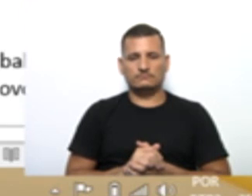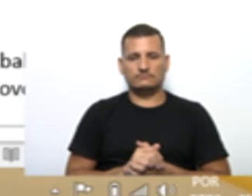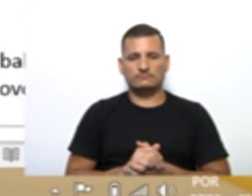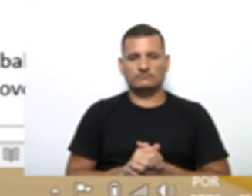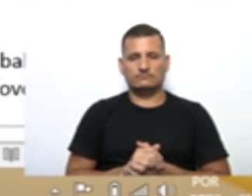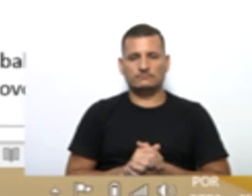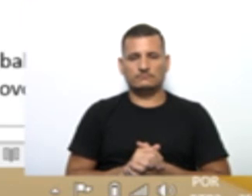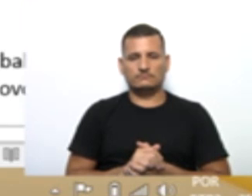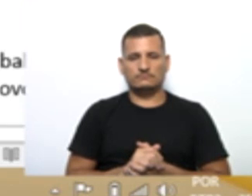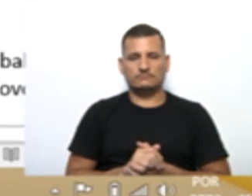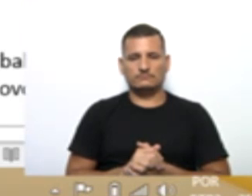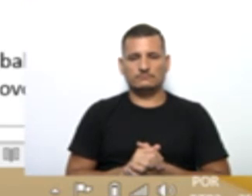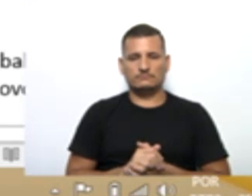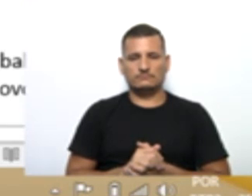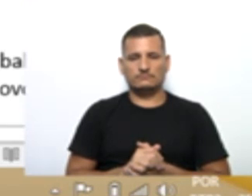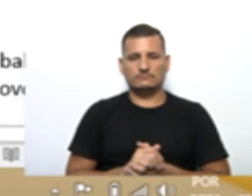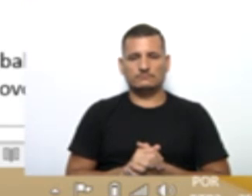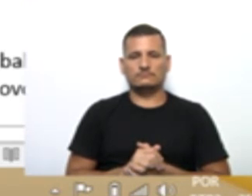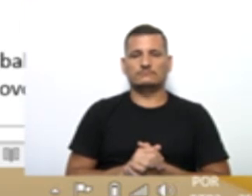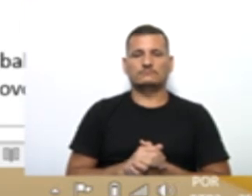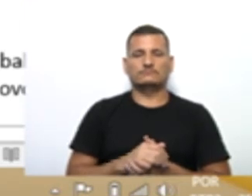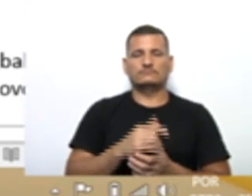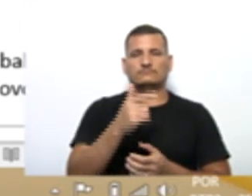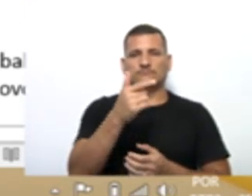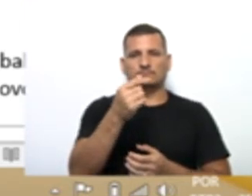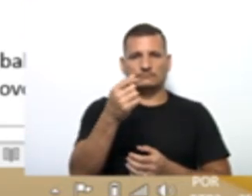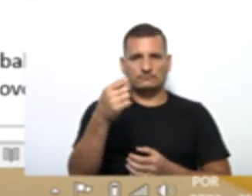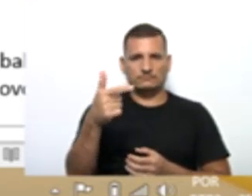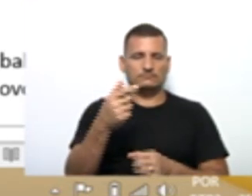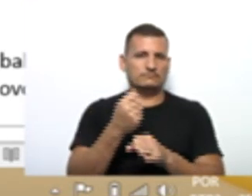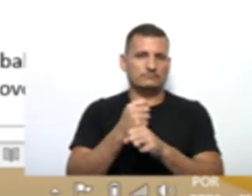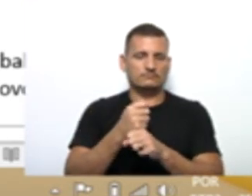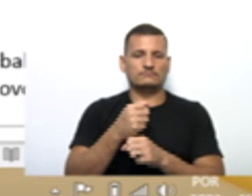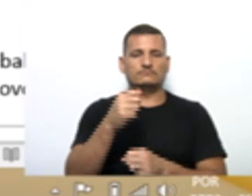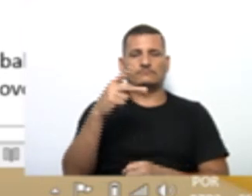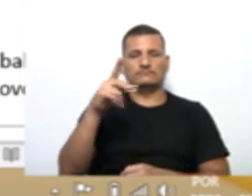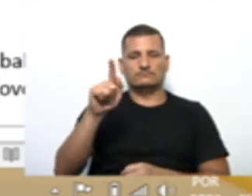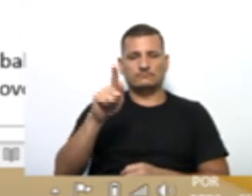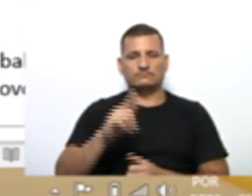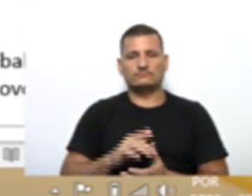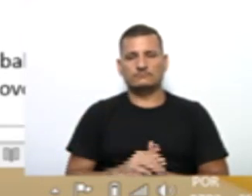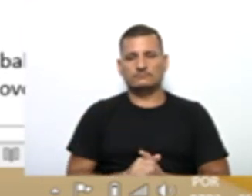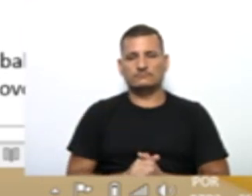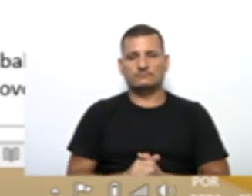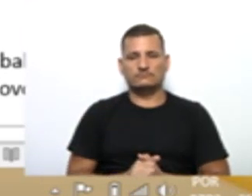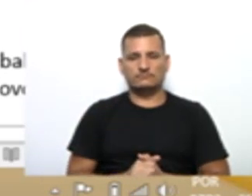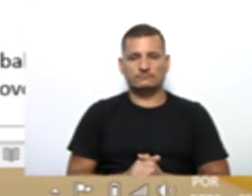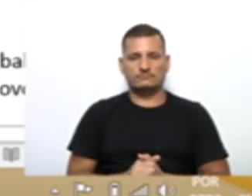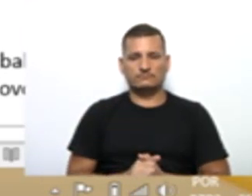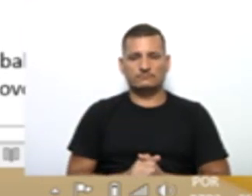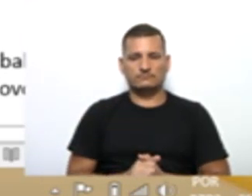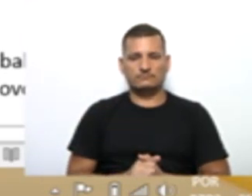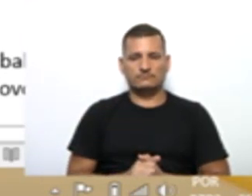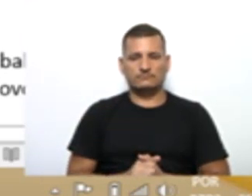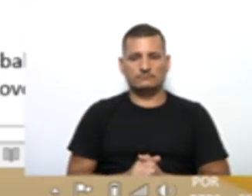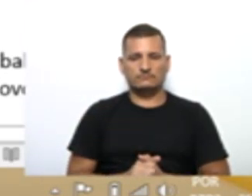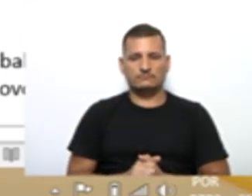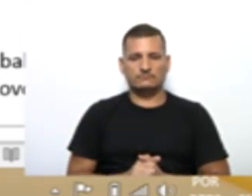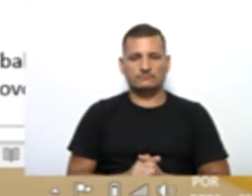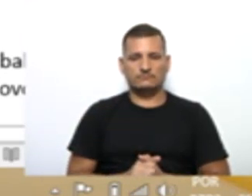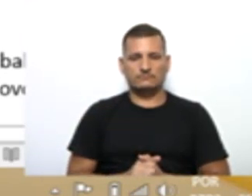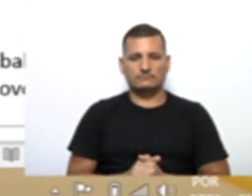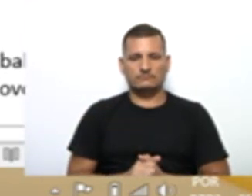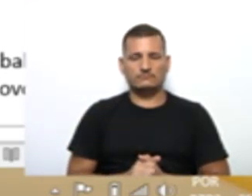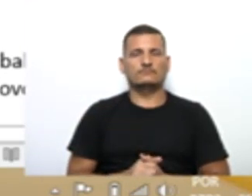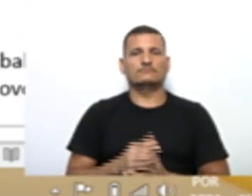correto? 2002 e a página, lembrando que a página aqui é opcional. Continuando no texto, observe que eu tenho nessa jornada, e